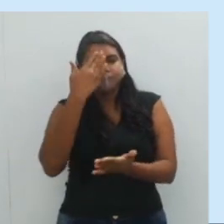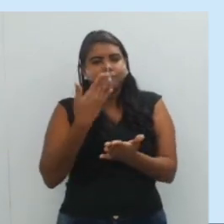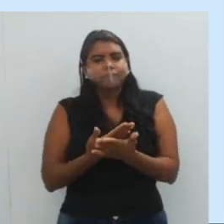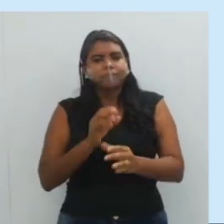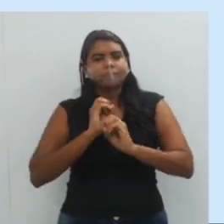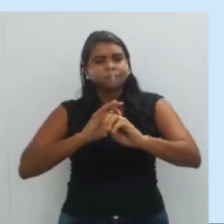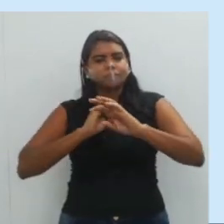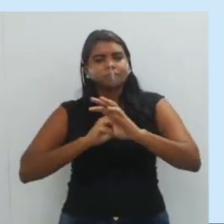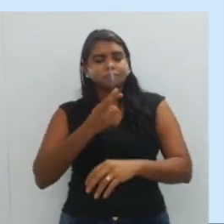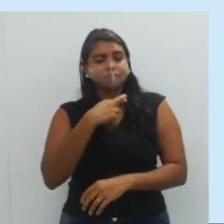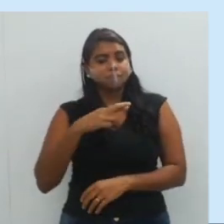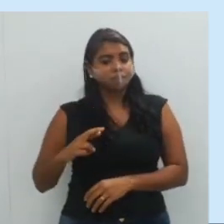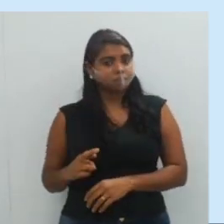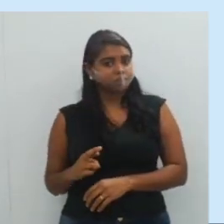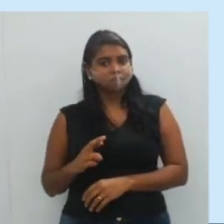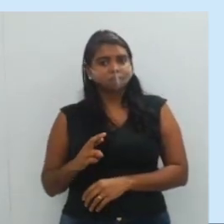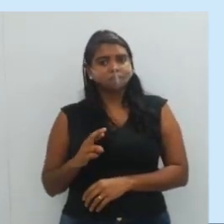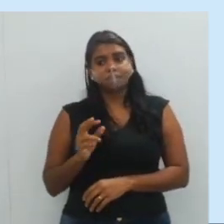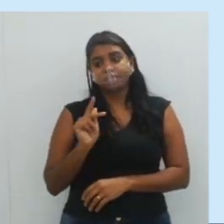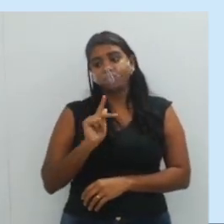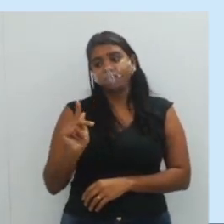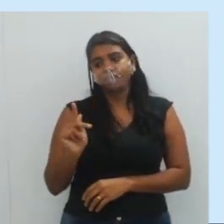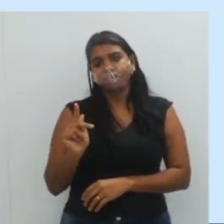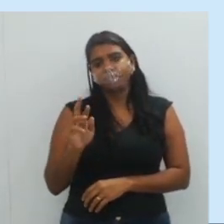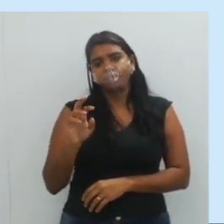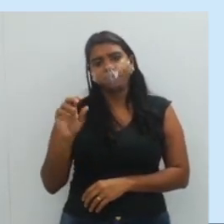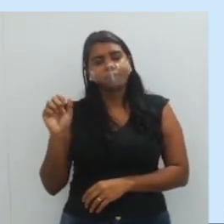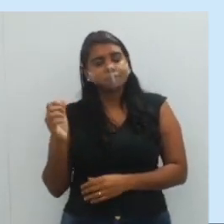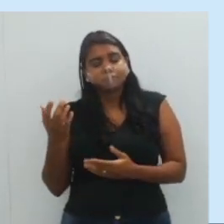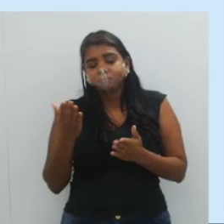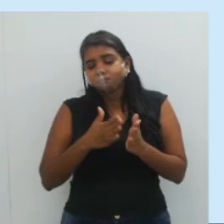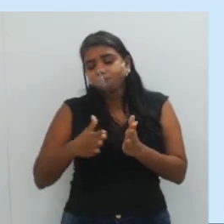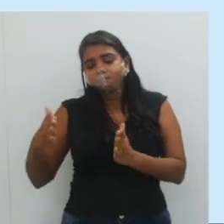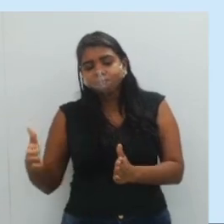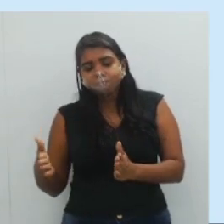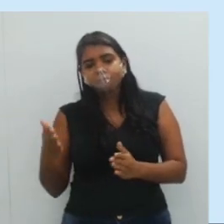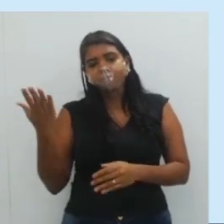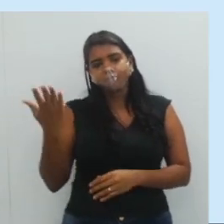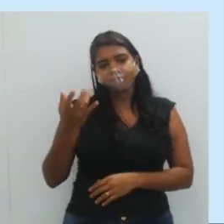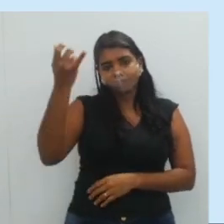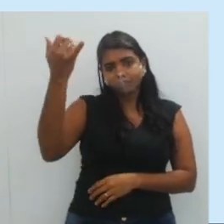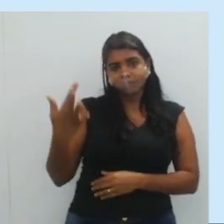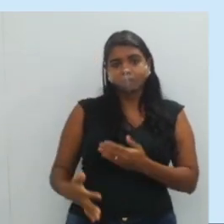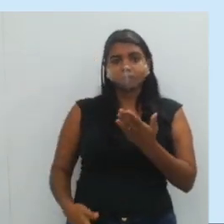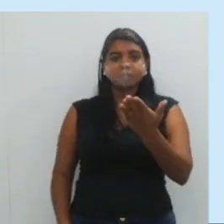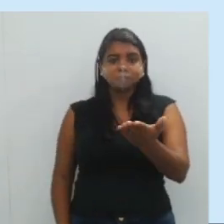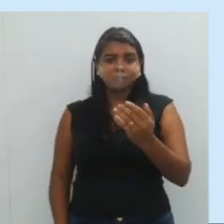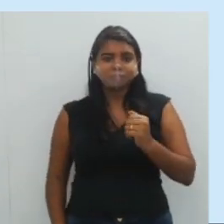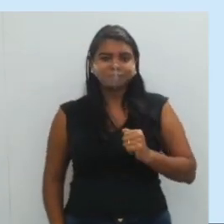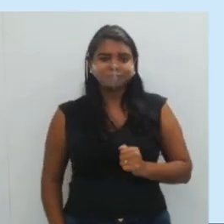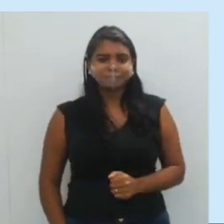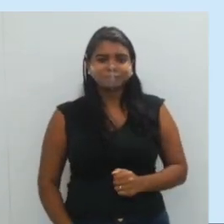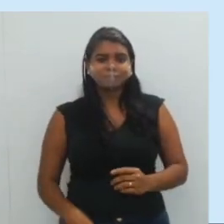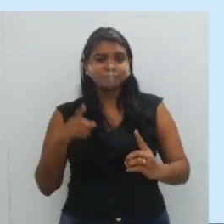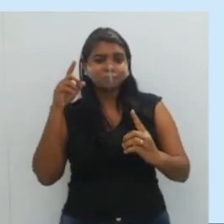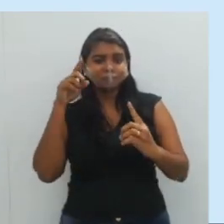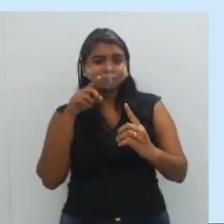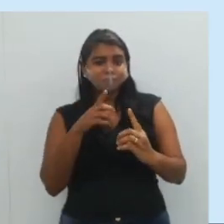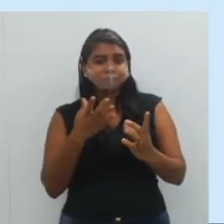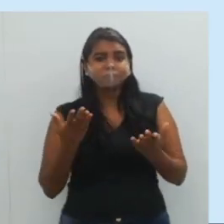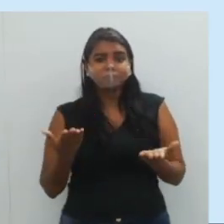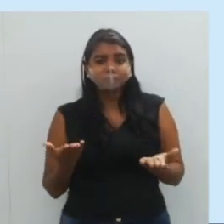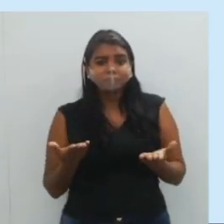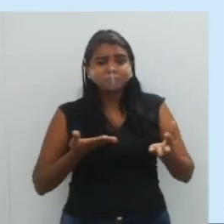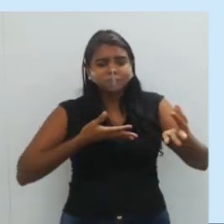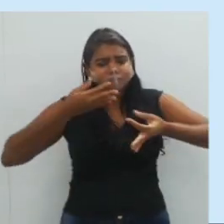ensino religioso ele é proselitista. E muito menos em nossa série, que como eu já falei a vocês, o nosso objetivo